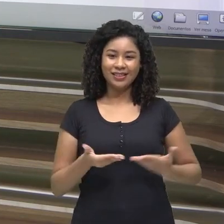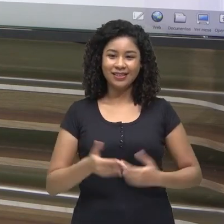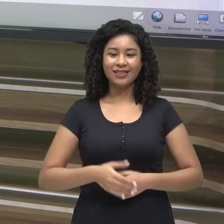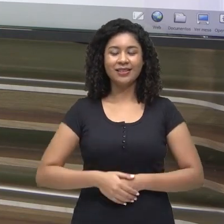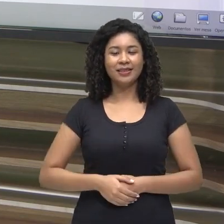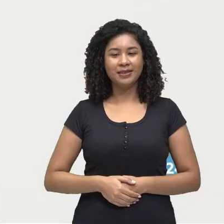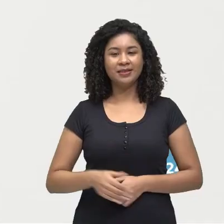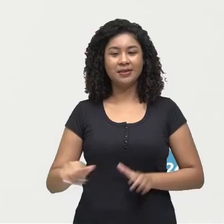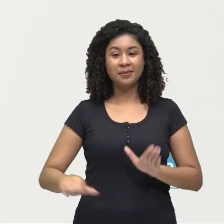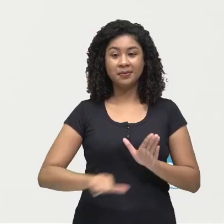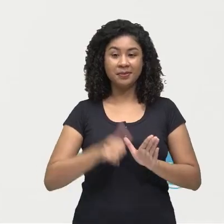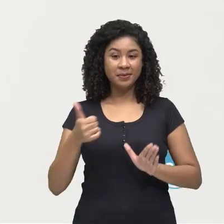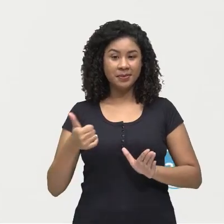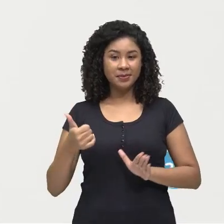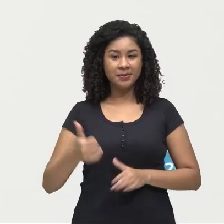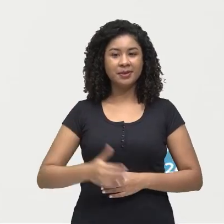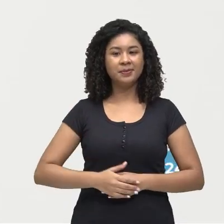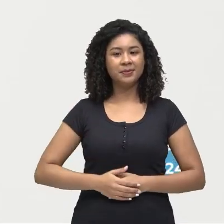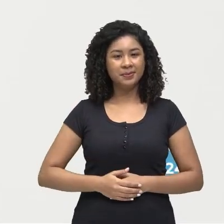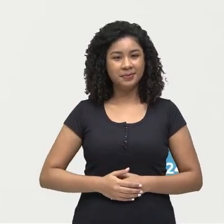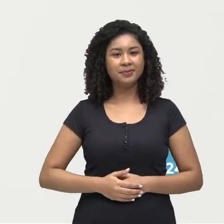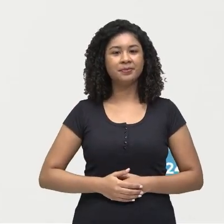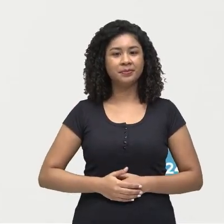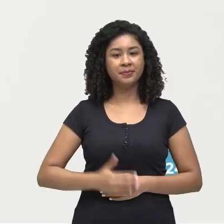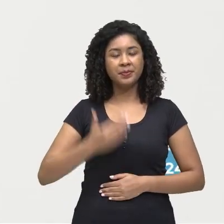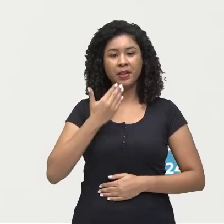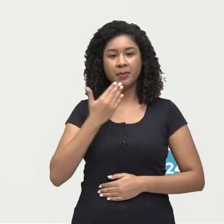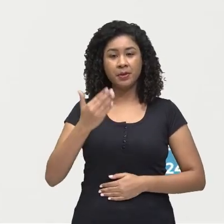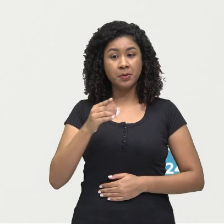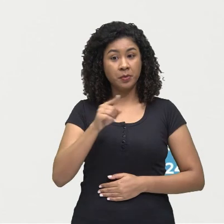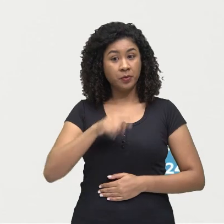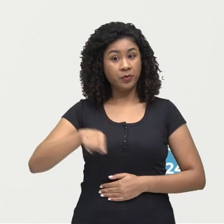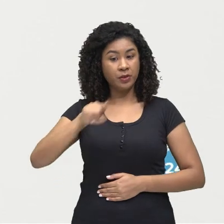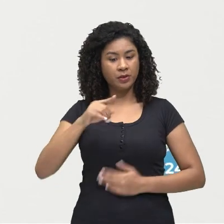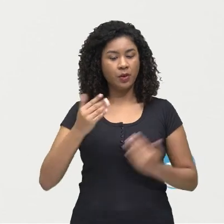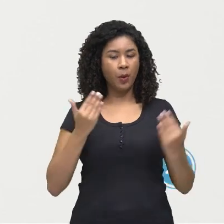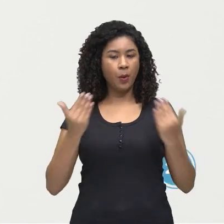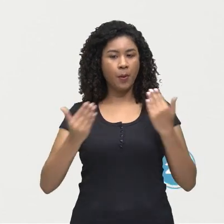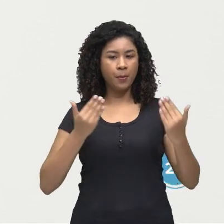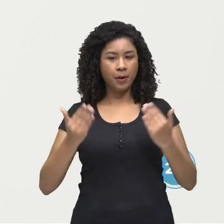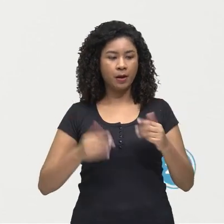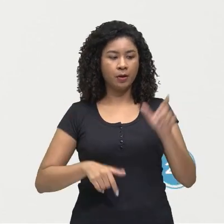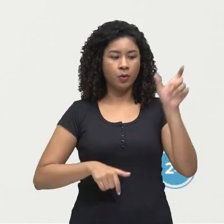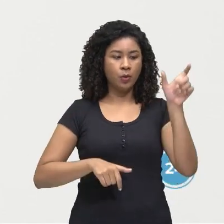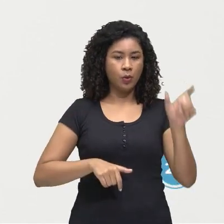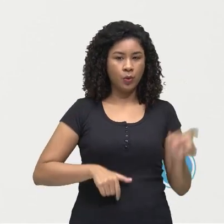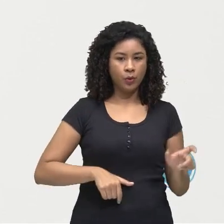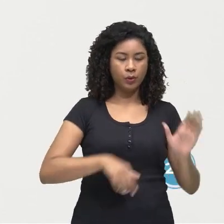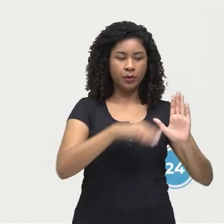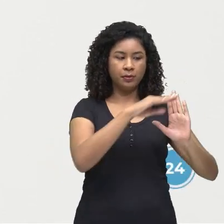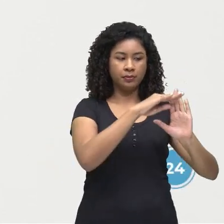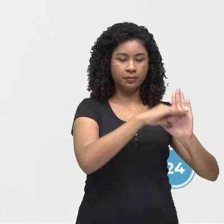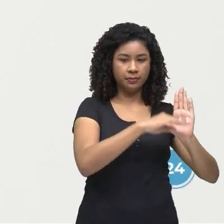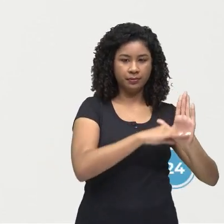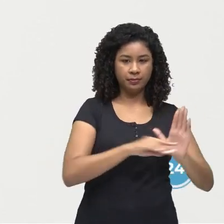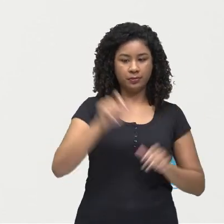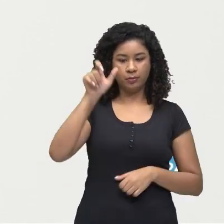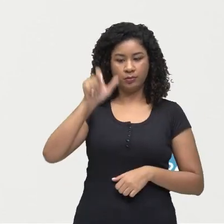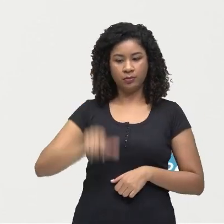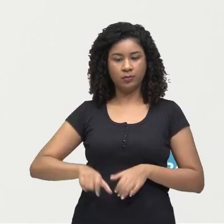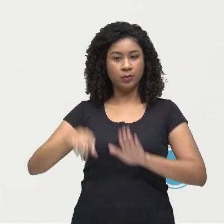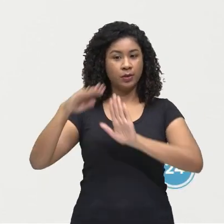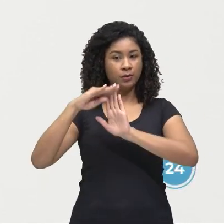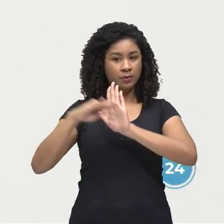nossa primeira questão. A primeira questão eu pedi para que vocês relacionassem, né, a primeira coluna com a segunda. Então nós temos